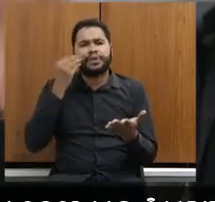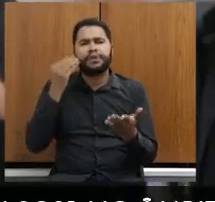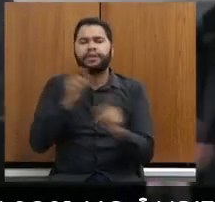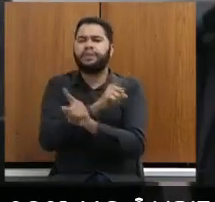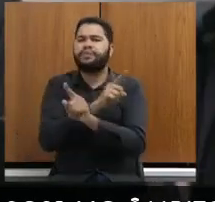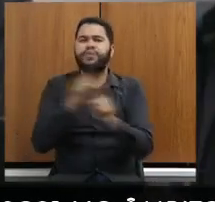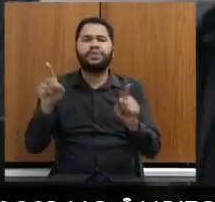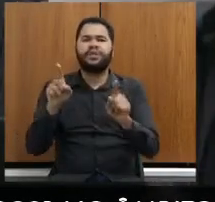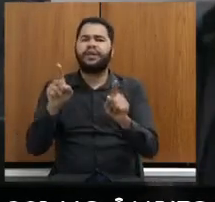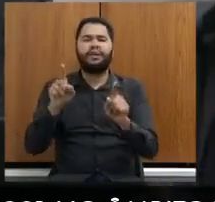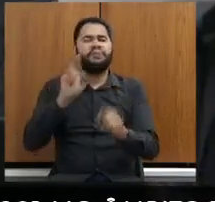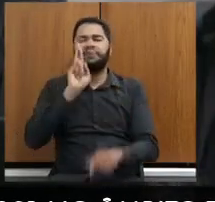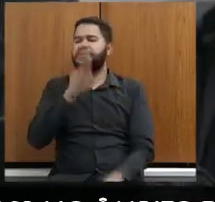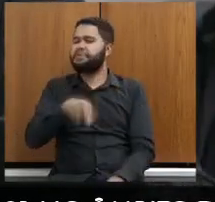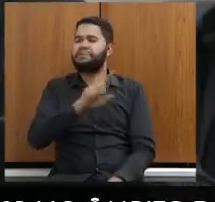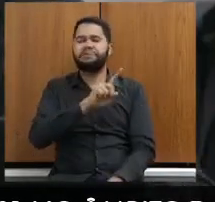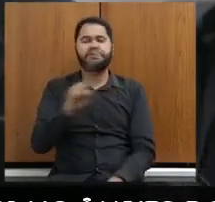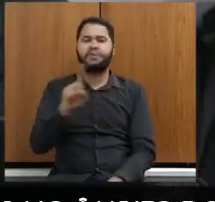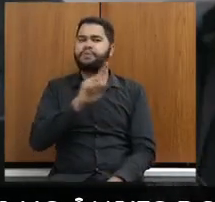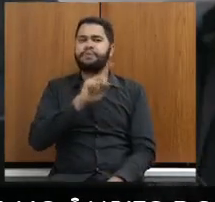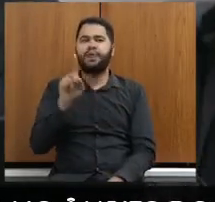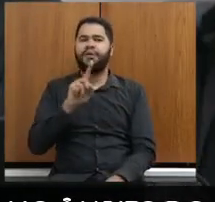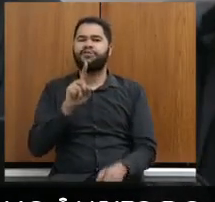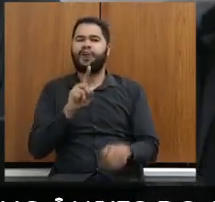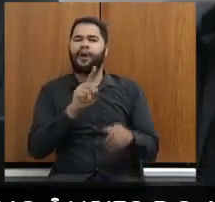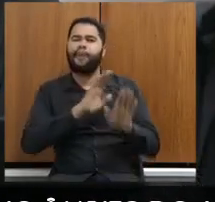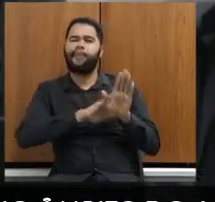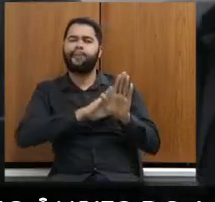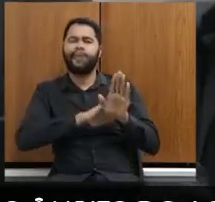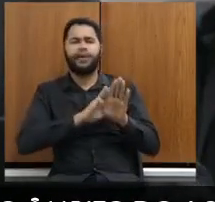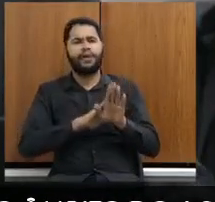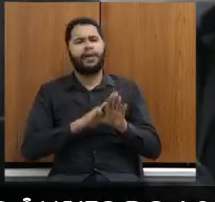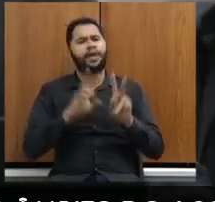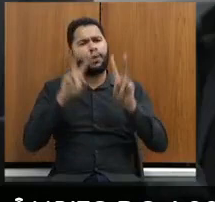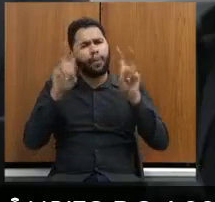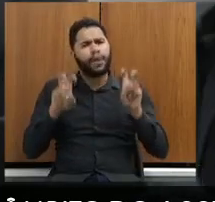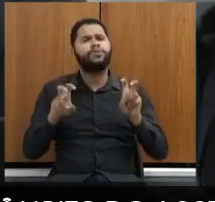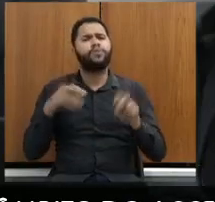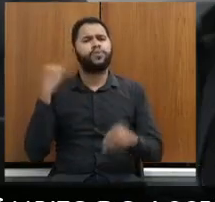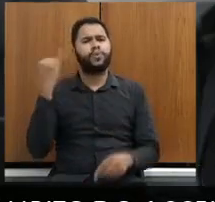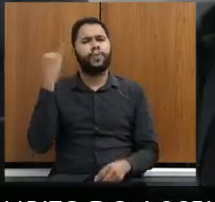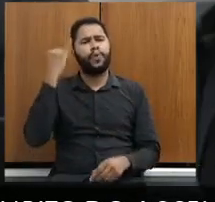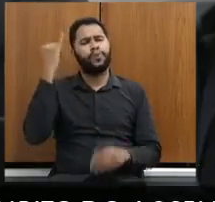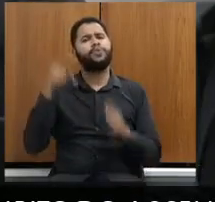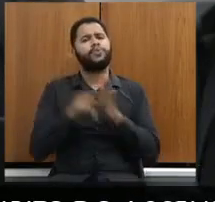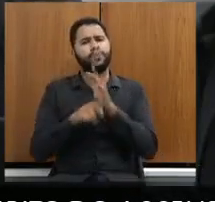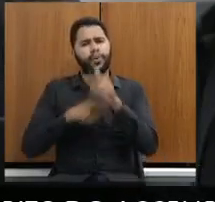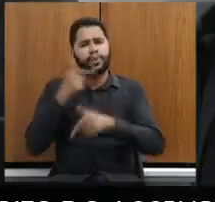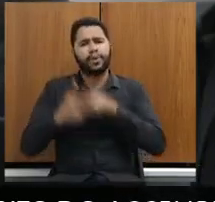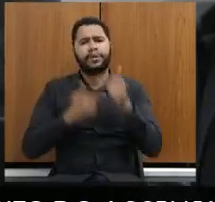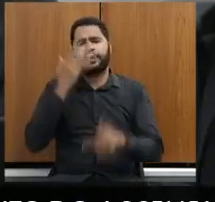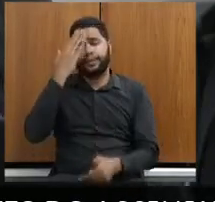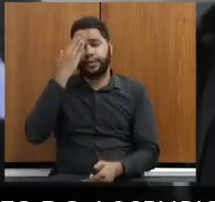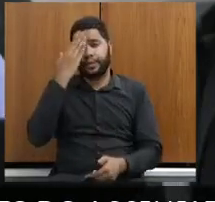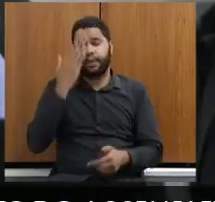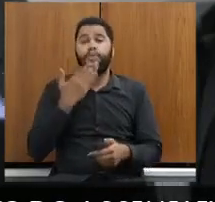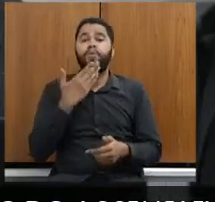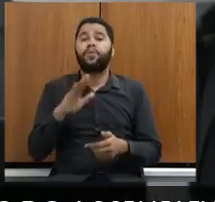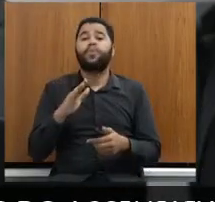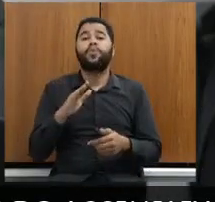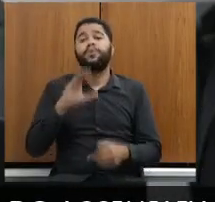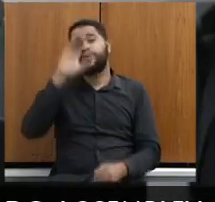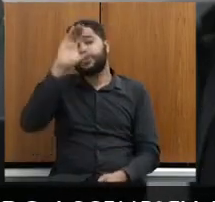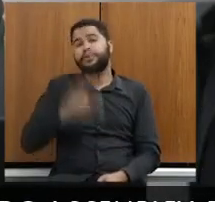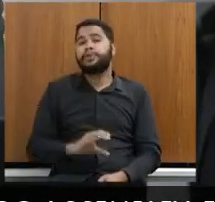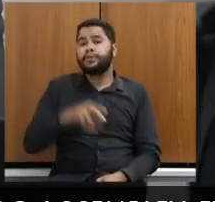não a Qualquer Custo então é uma sonsa gritar muito caro para essas carreiras o senhor sabe que a expectativa Qual é o